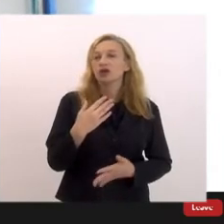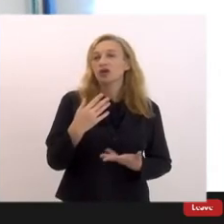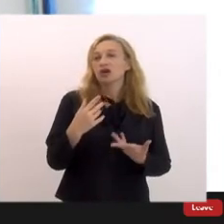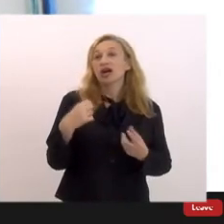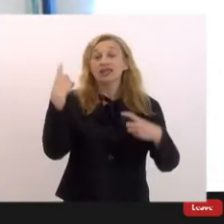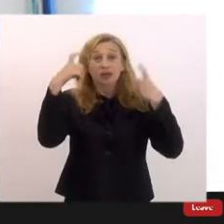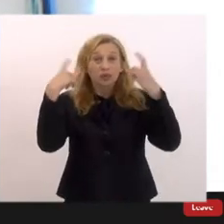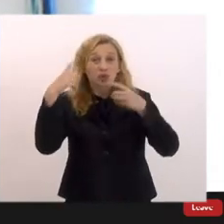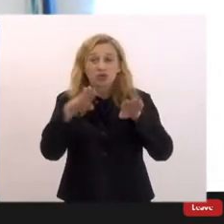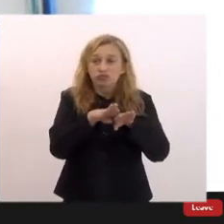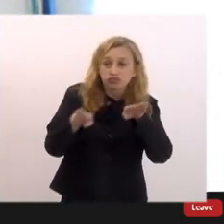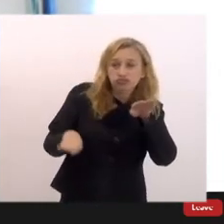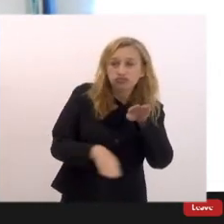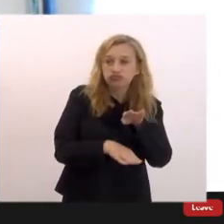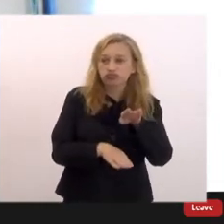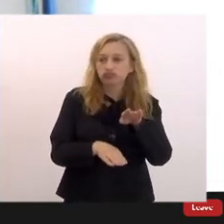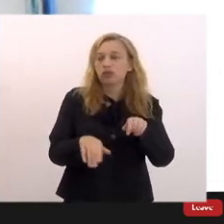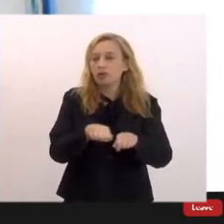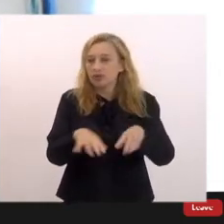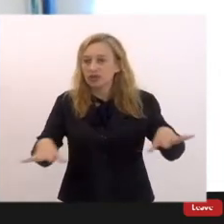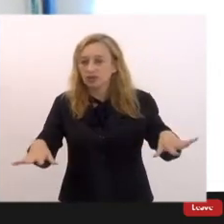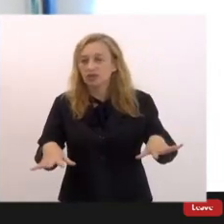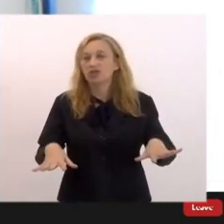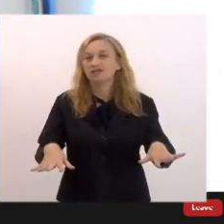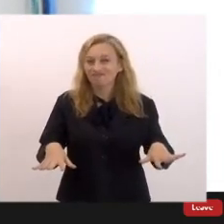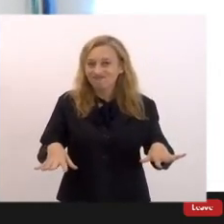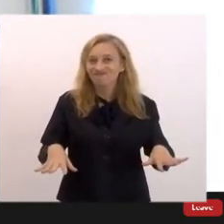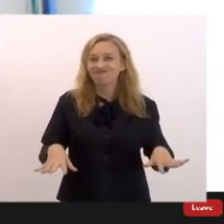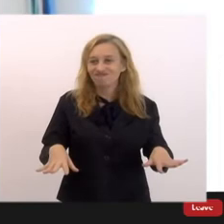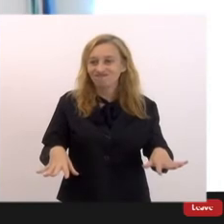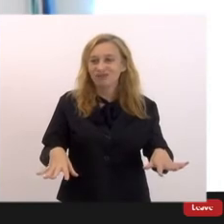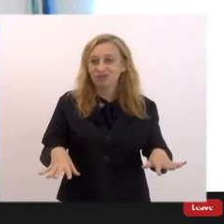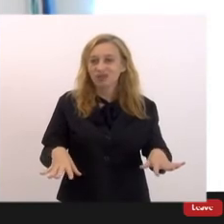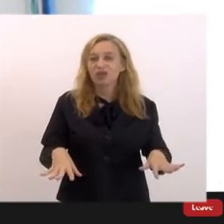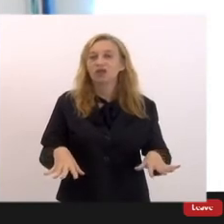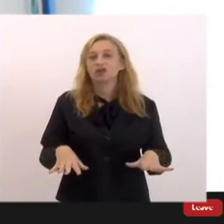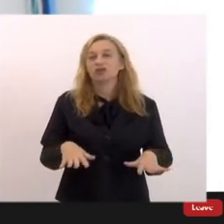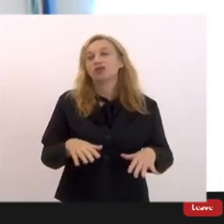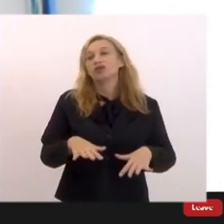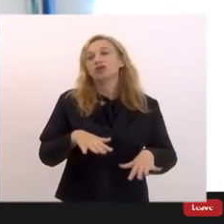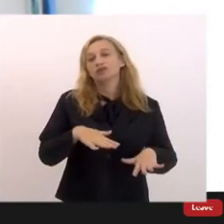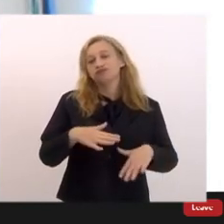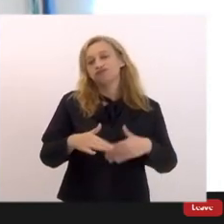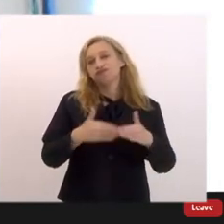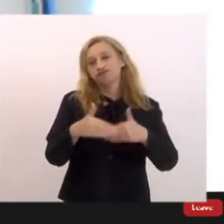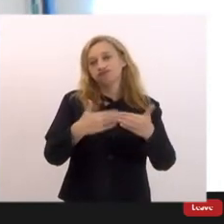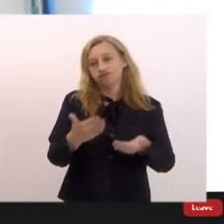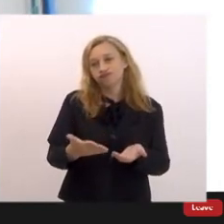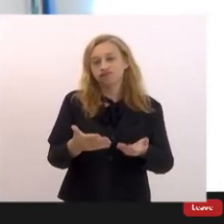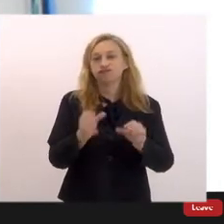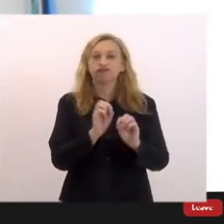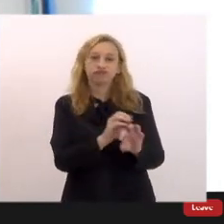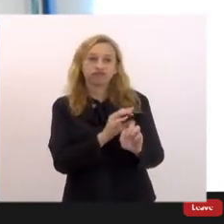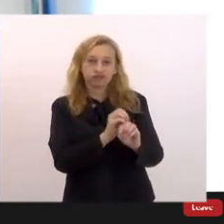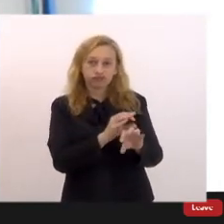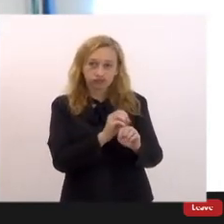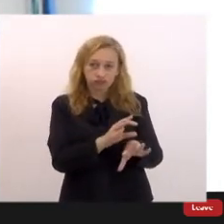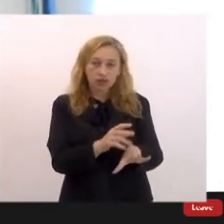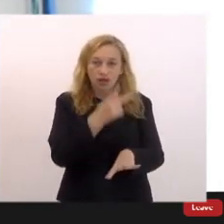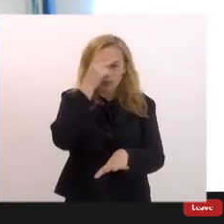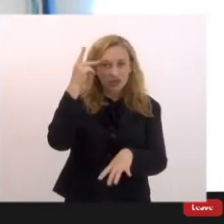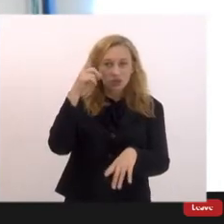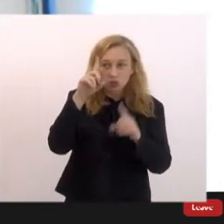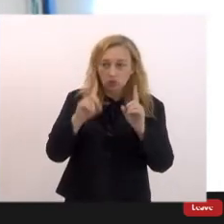com as desigualdades que essa pandemia ampliou no que diz respeito ao acesso à educação, as pessoas com comorbidade, as pessoas com